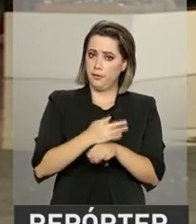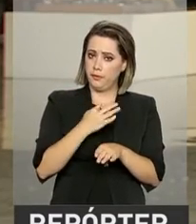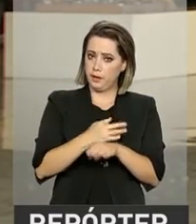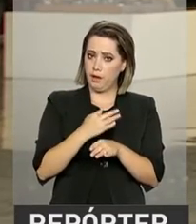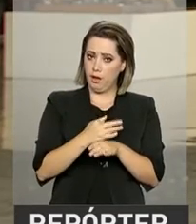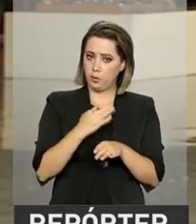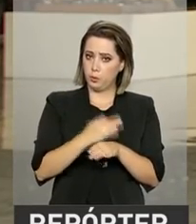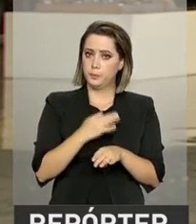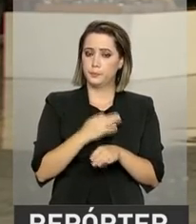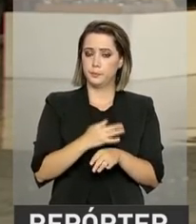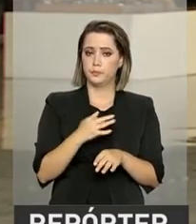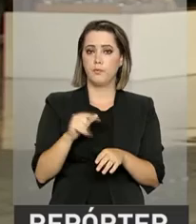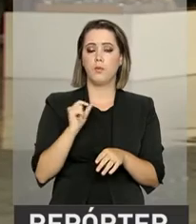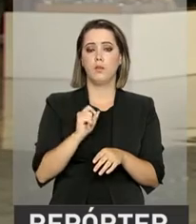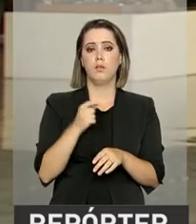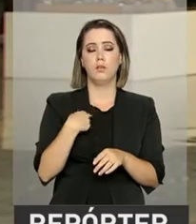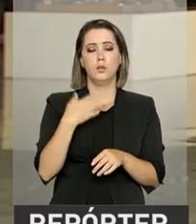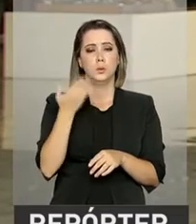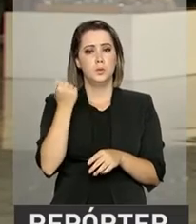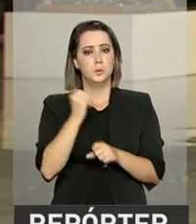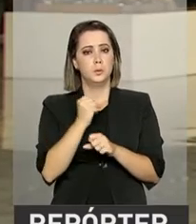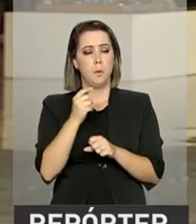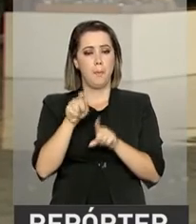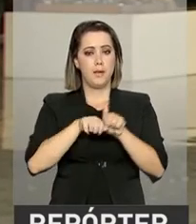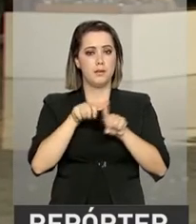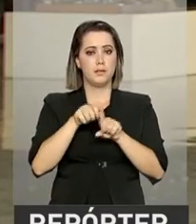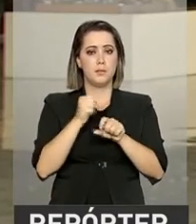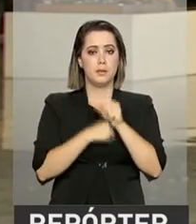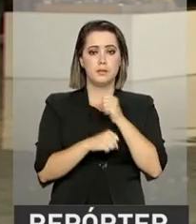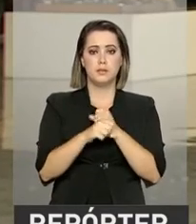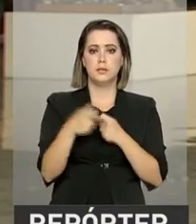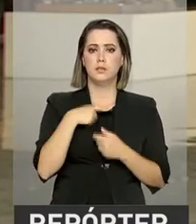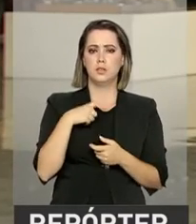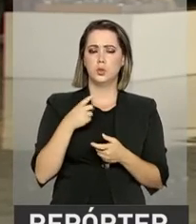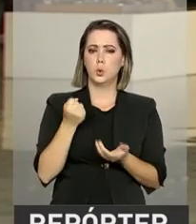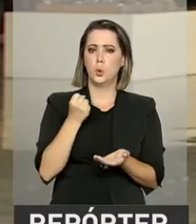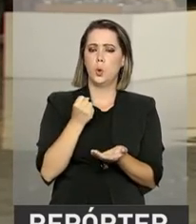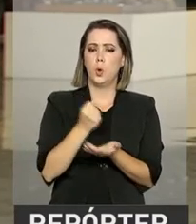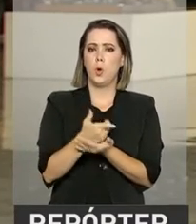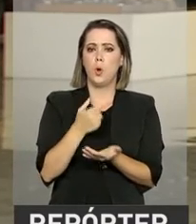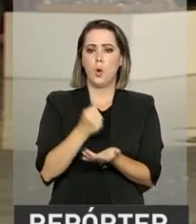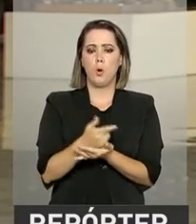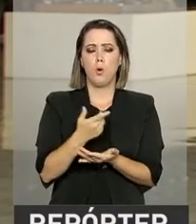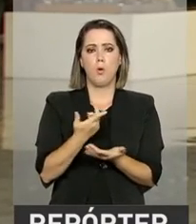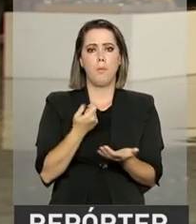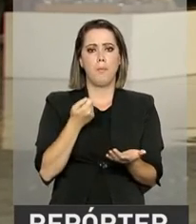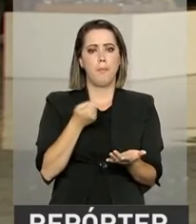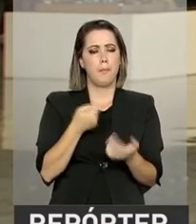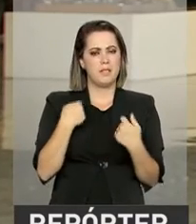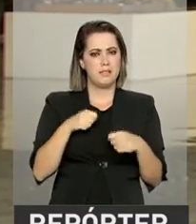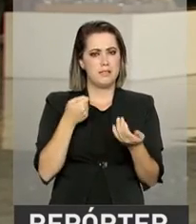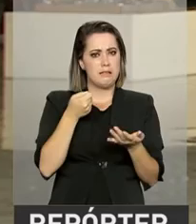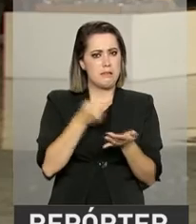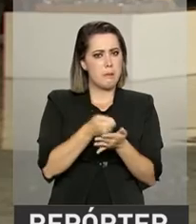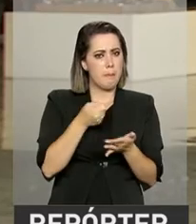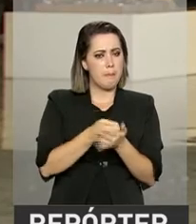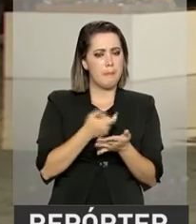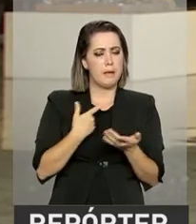maior problema apontado pelos usuários foi a cobrança de serviço de telefonia celular pós-pago,